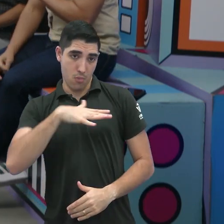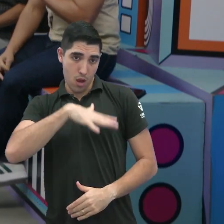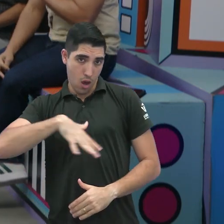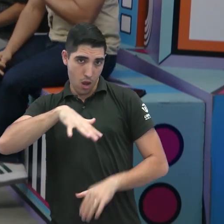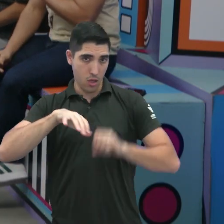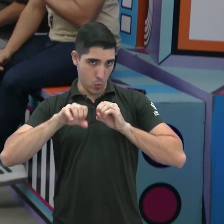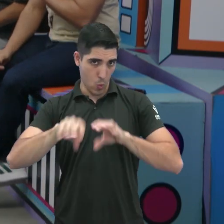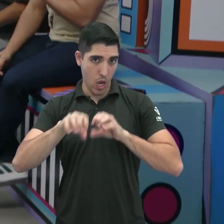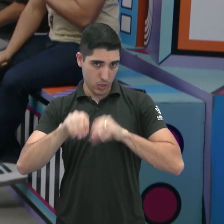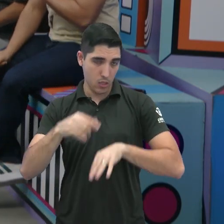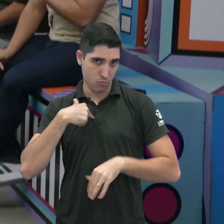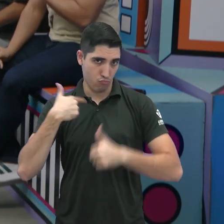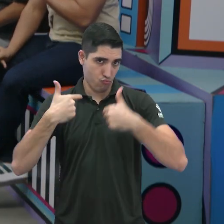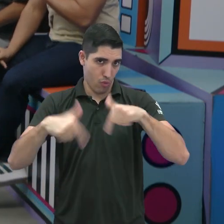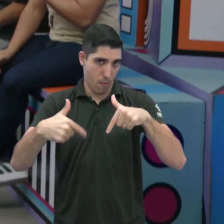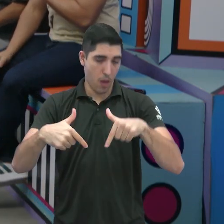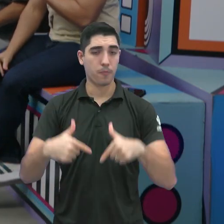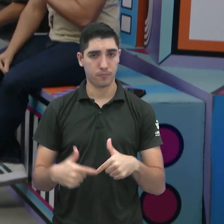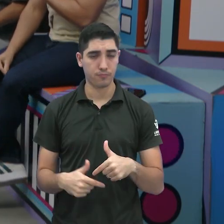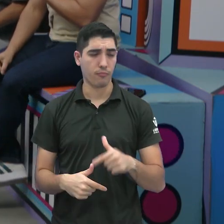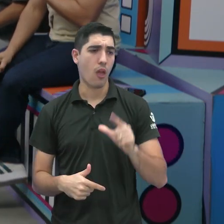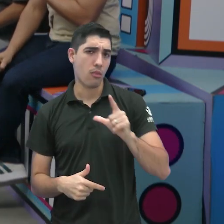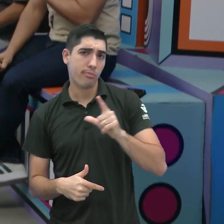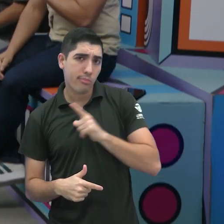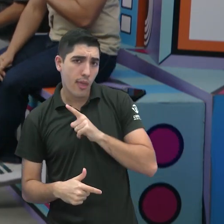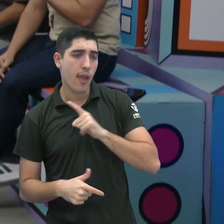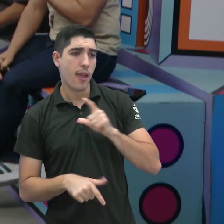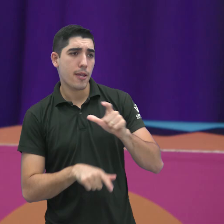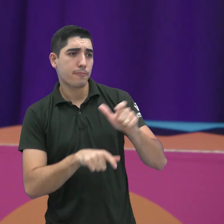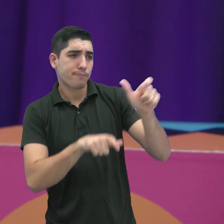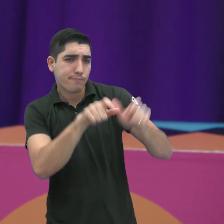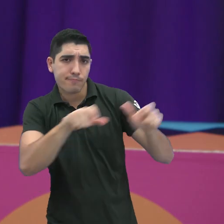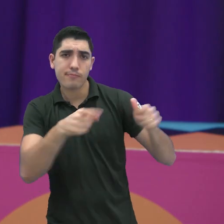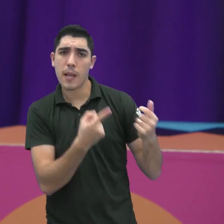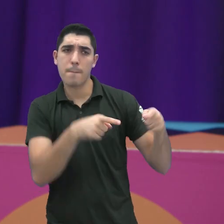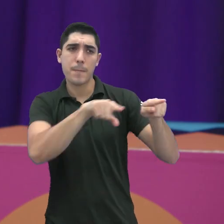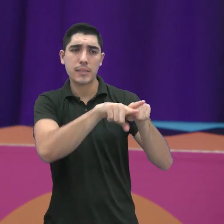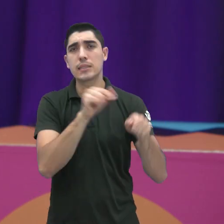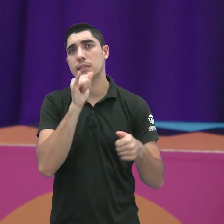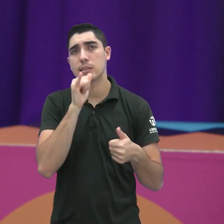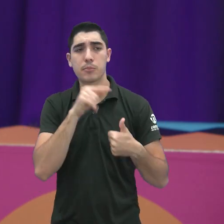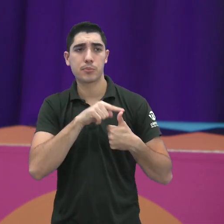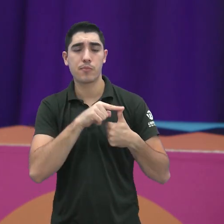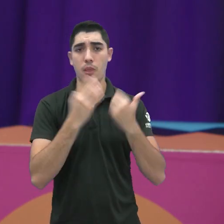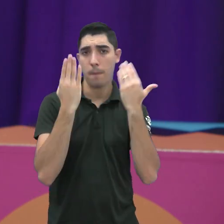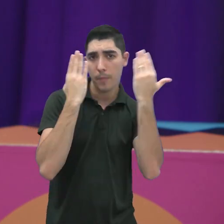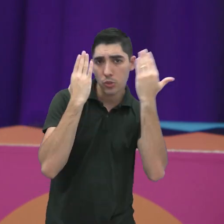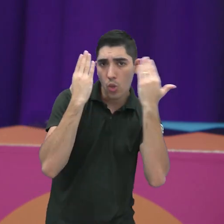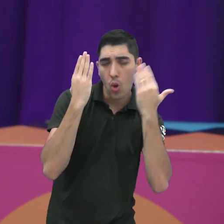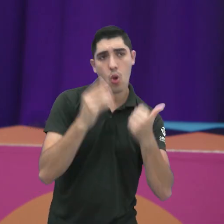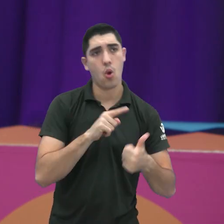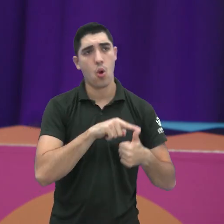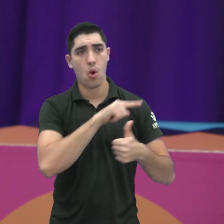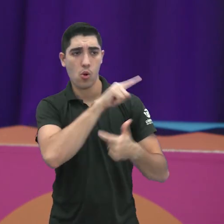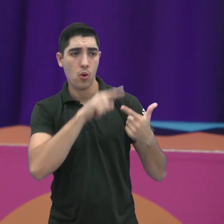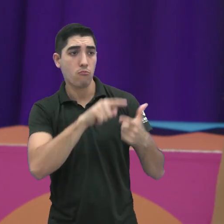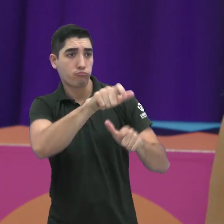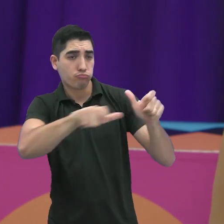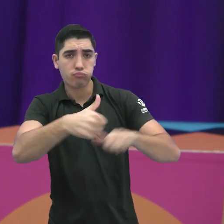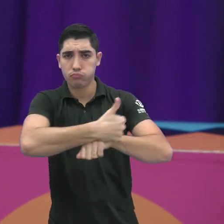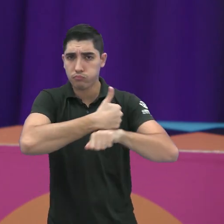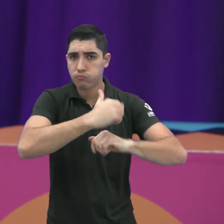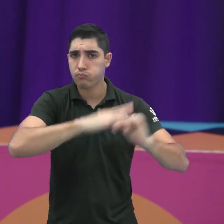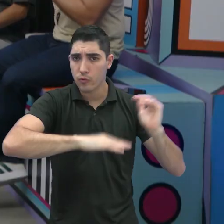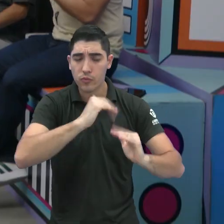área da educação, você tem muitos parceiros que são os psicólogos institucionais, profissionais,